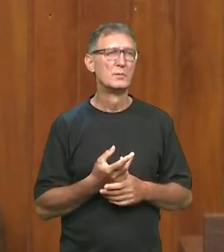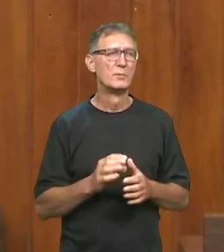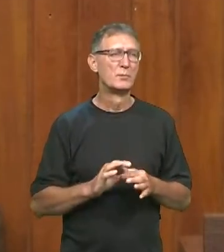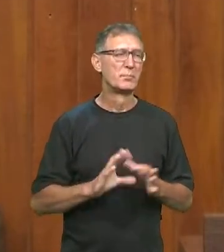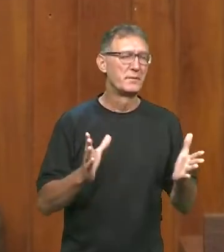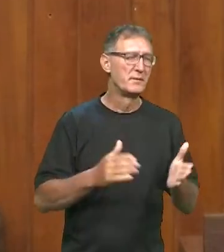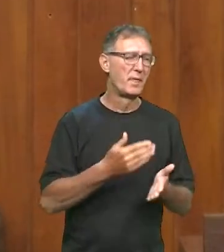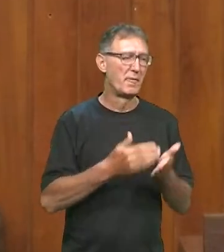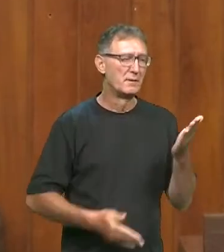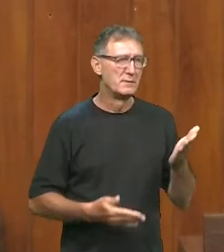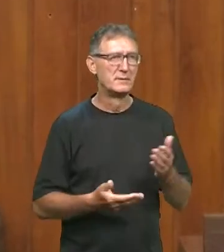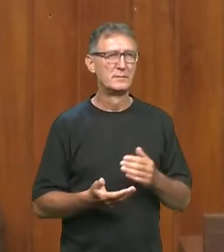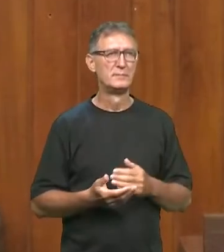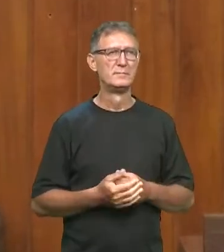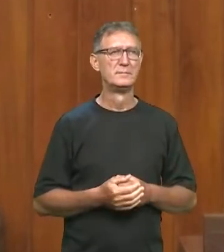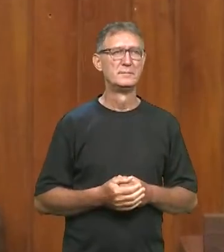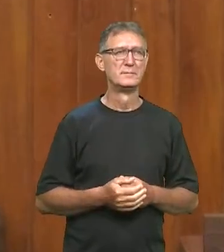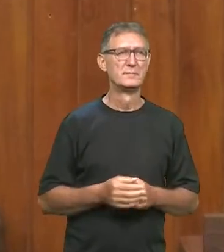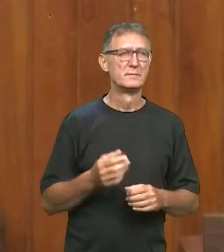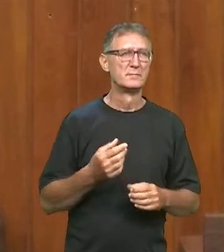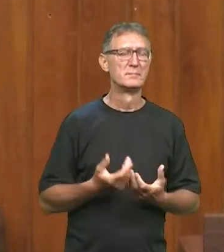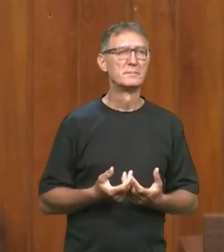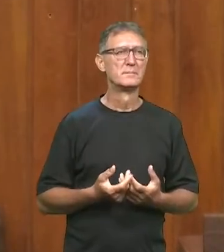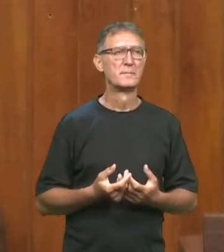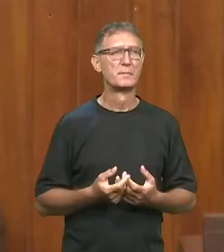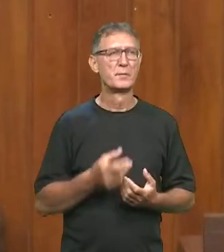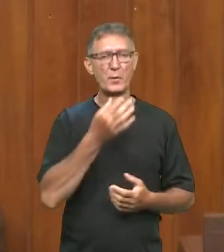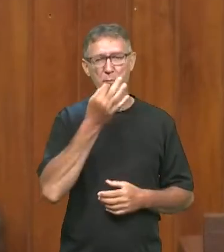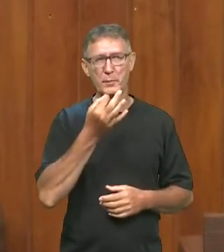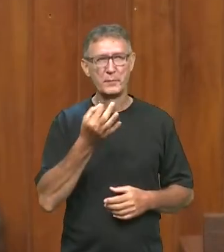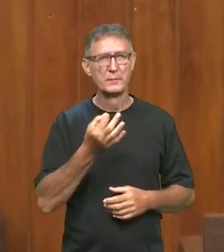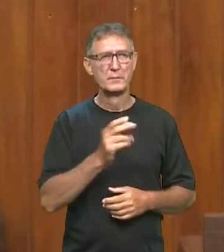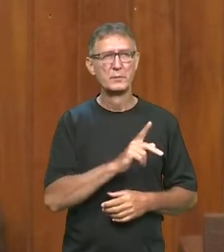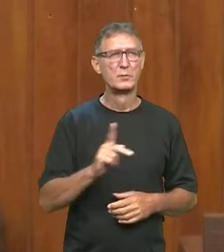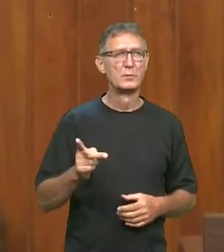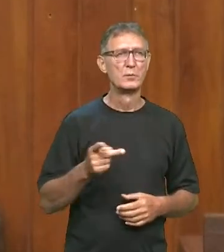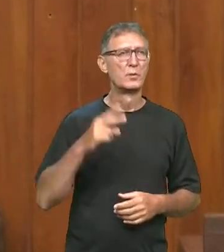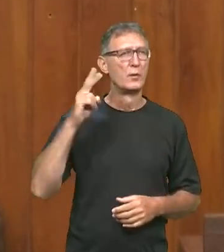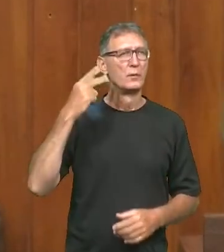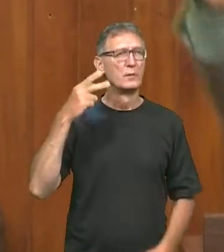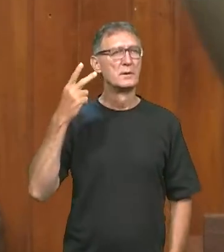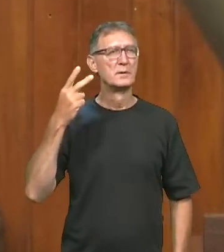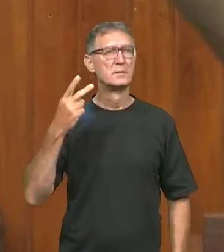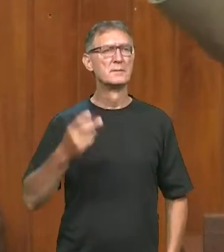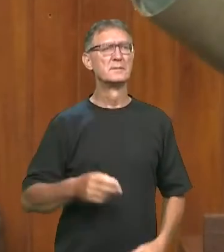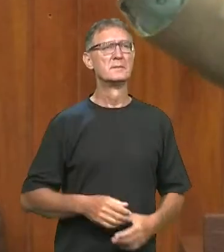ainda mais o poder público. Então, eu ia sugerir para Vossa Excelência que o vereador